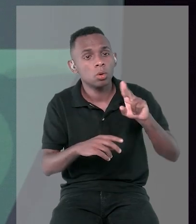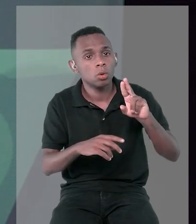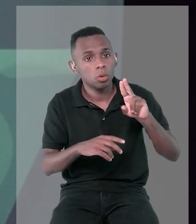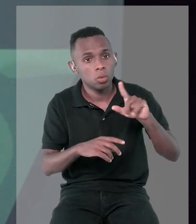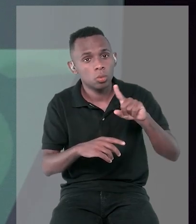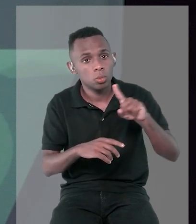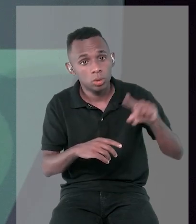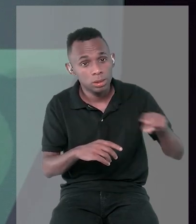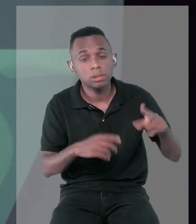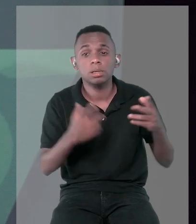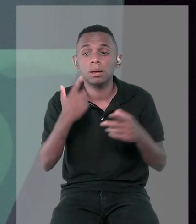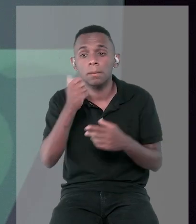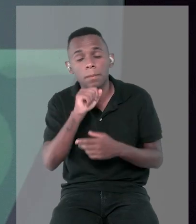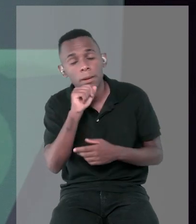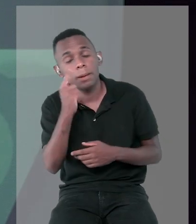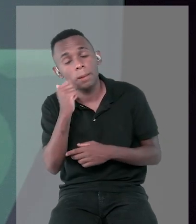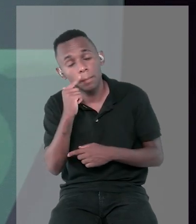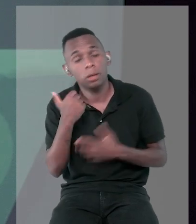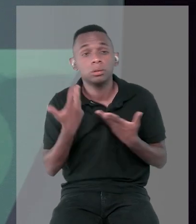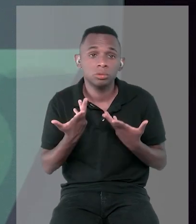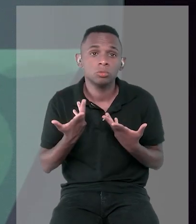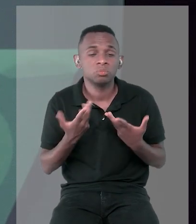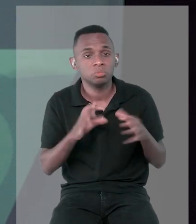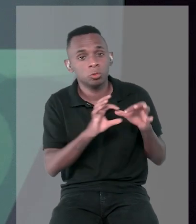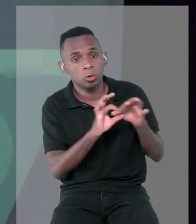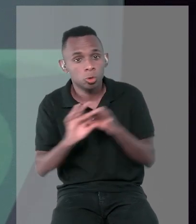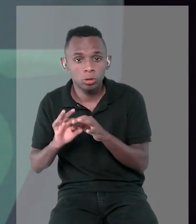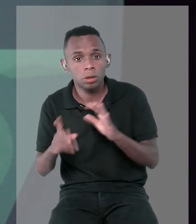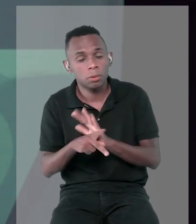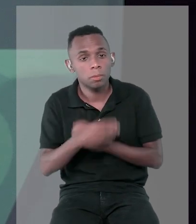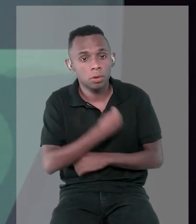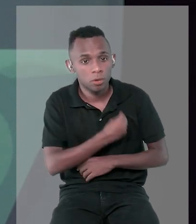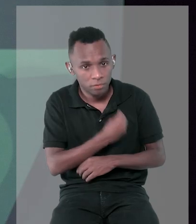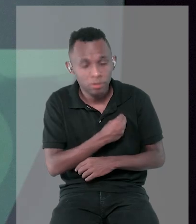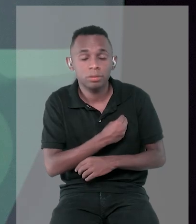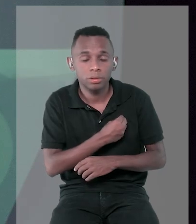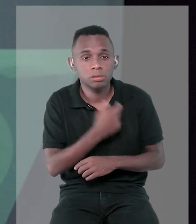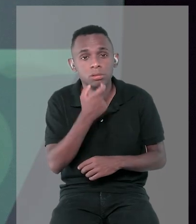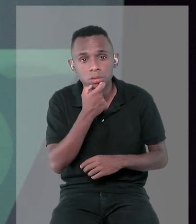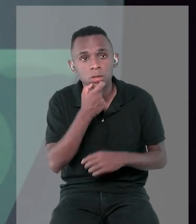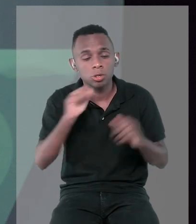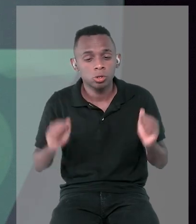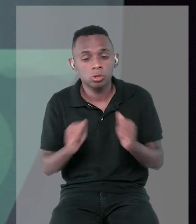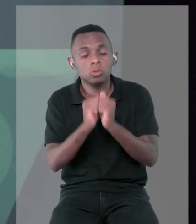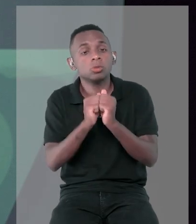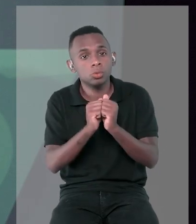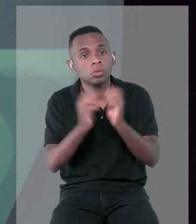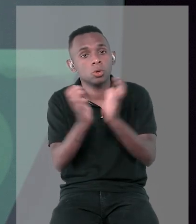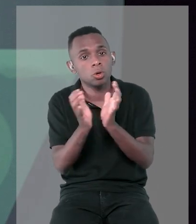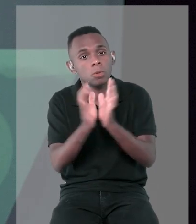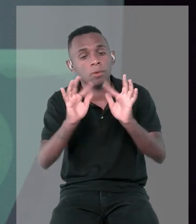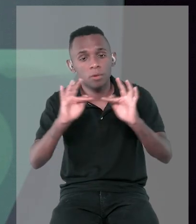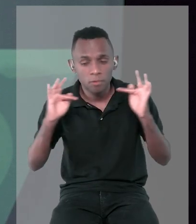Fernando com a mãe, com o pai, né? Então, acaba o contexto da vida em Washington com aquele grupo familiar também